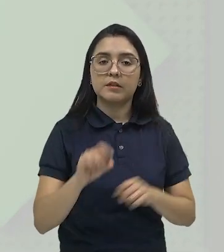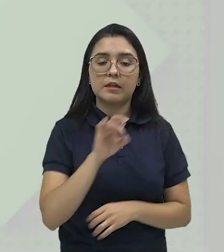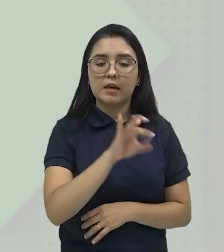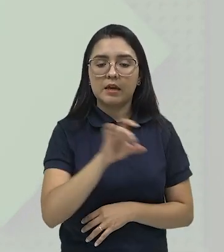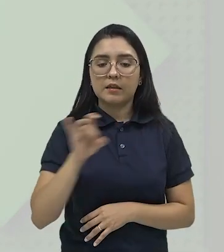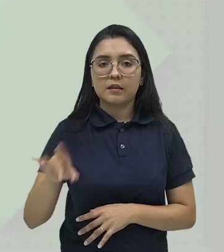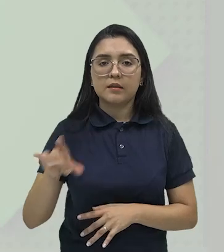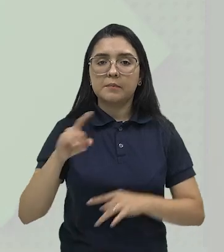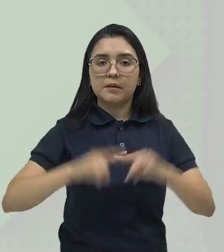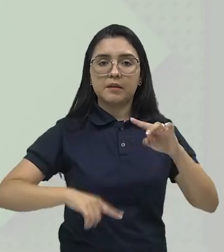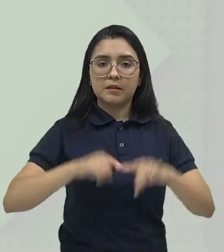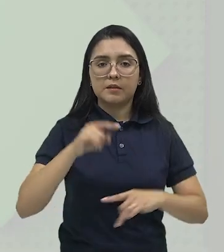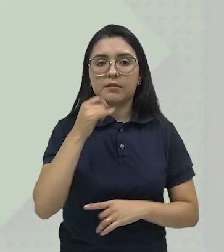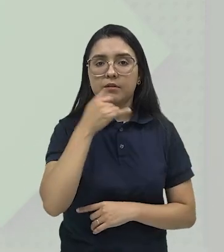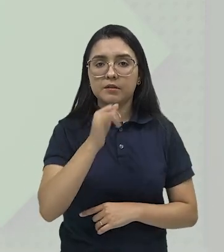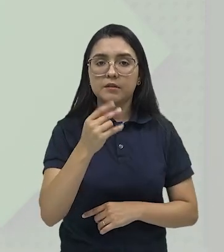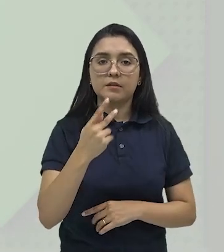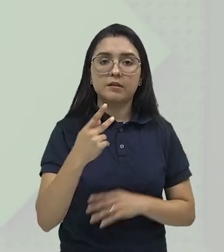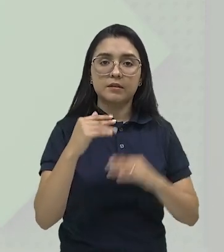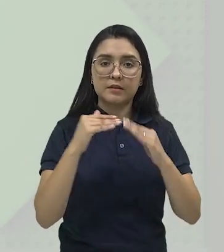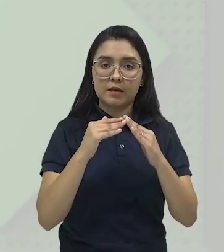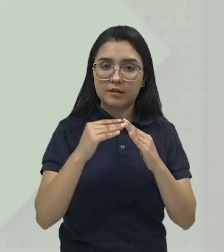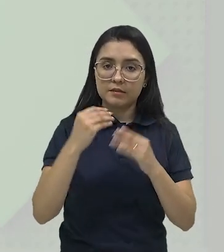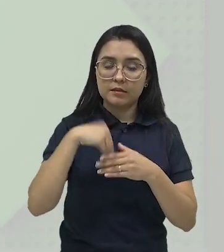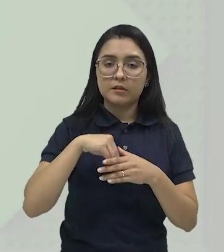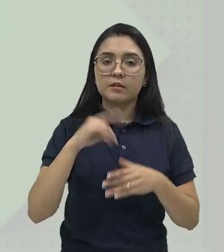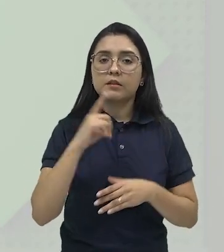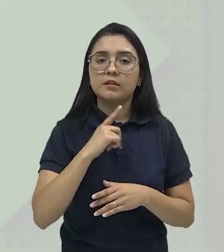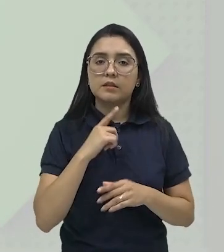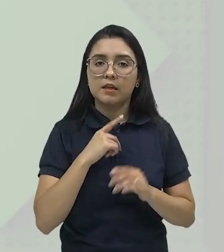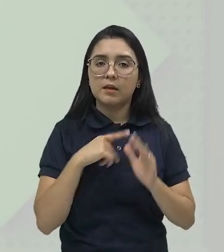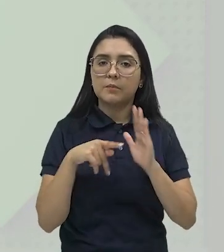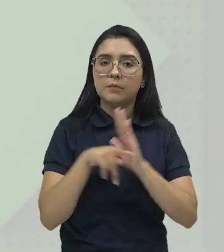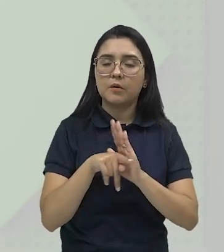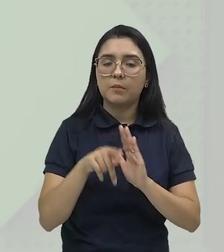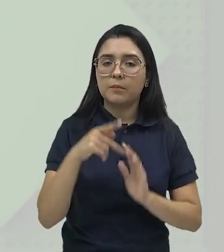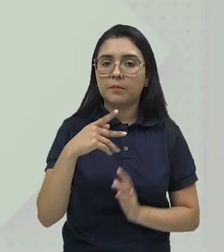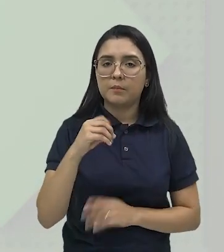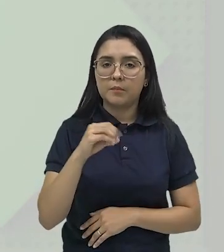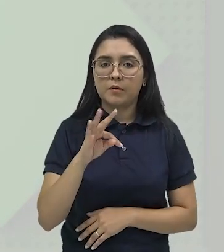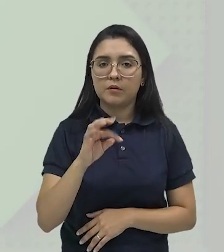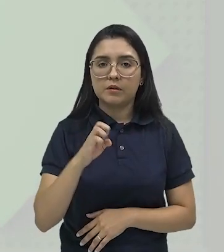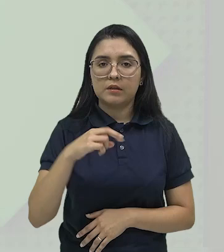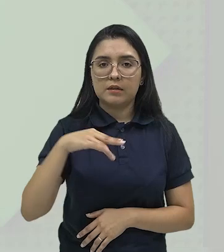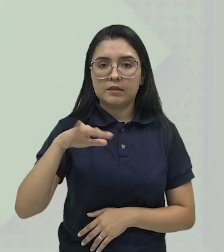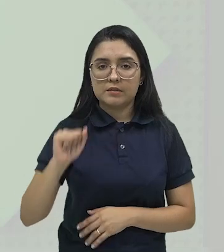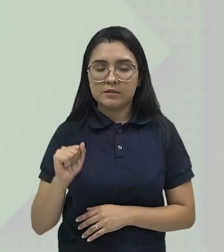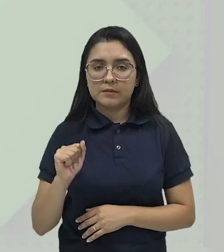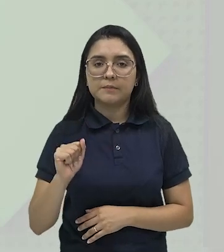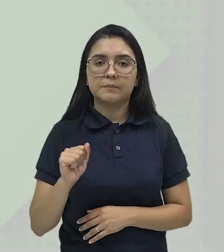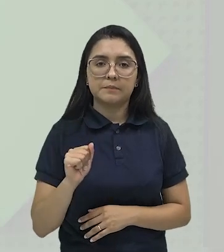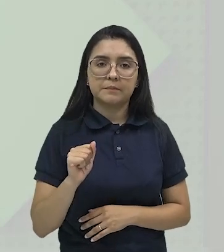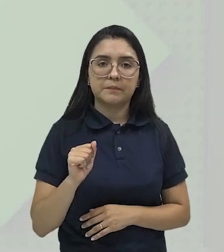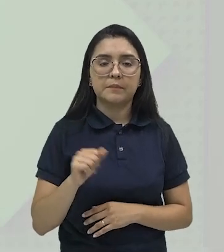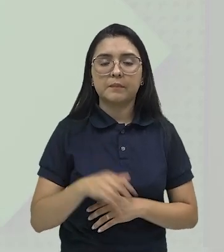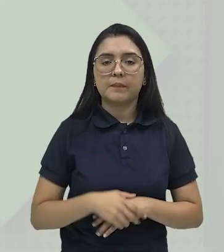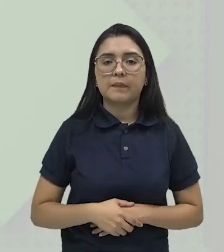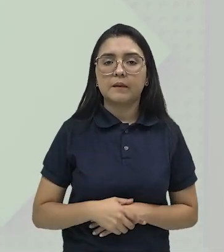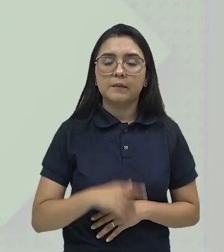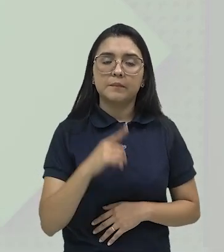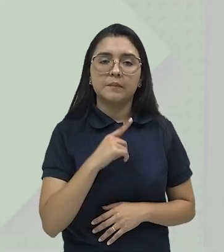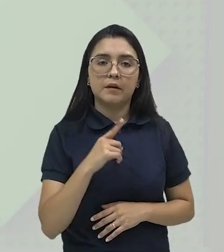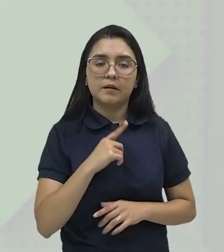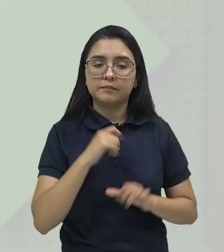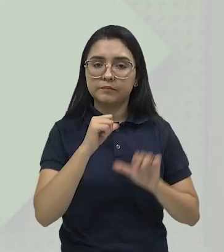equipamento eletrônico, né, na sua casa vai ter uma potência, tá? Ou seja, uma força ali para transformar